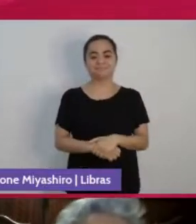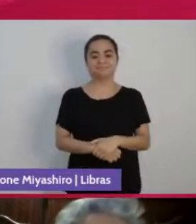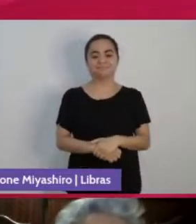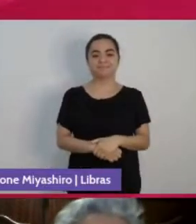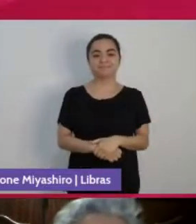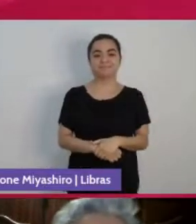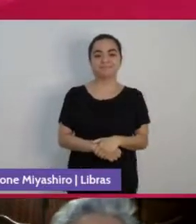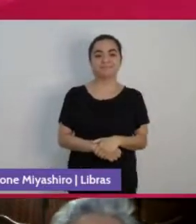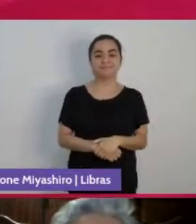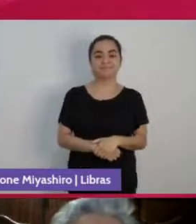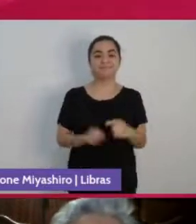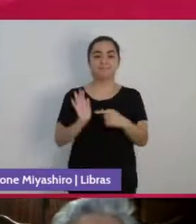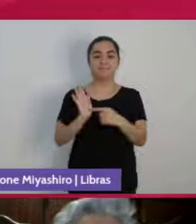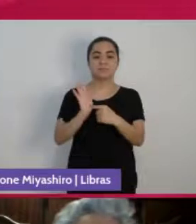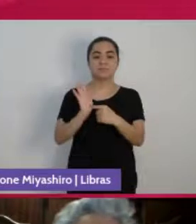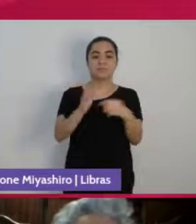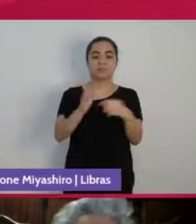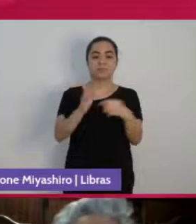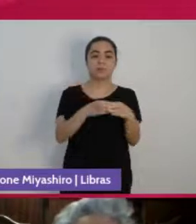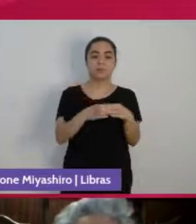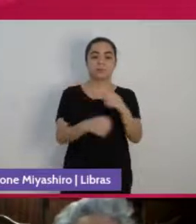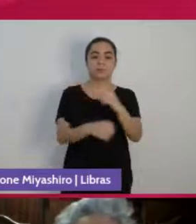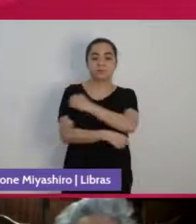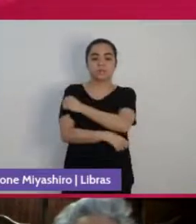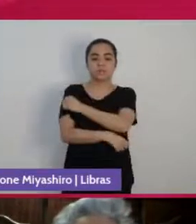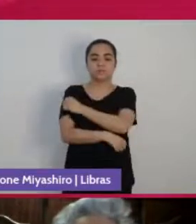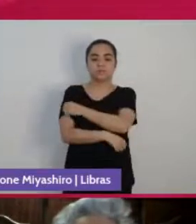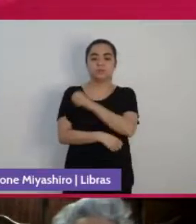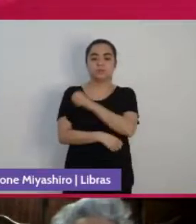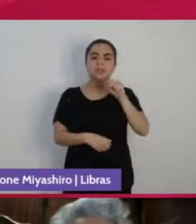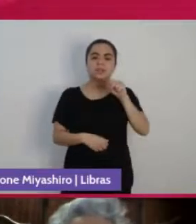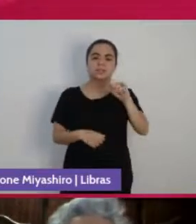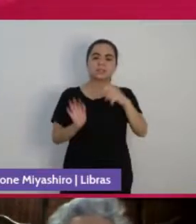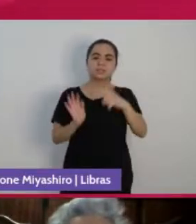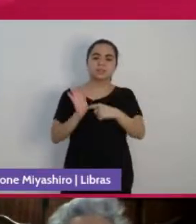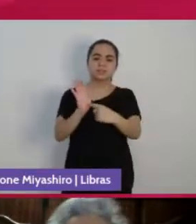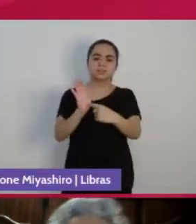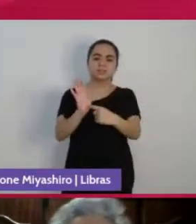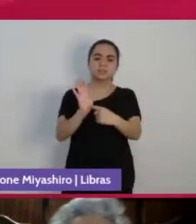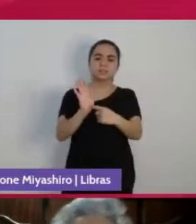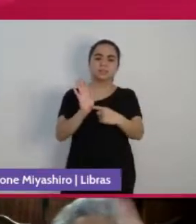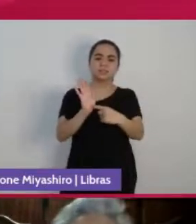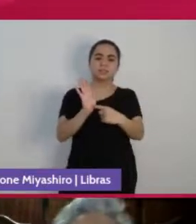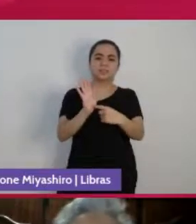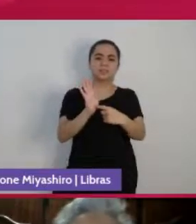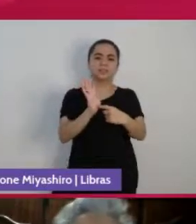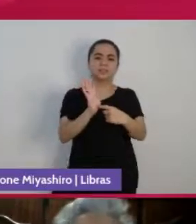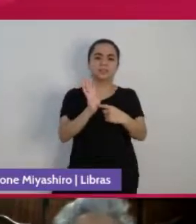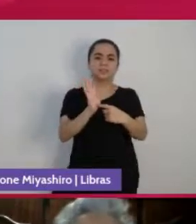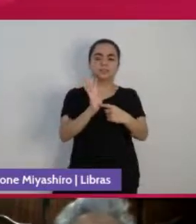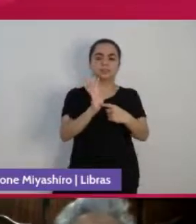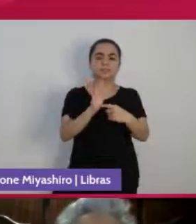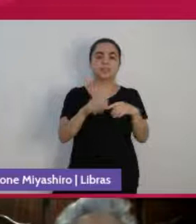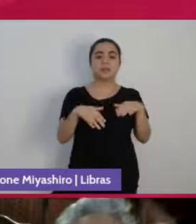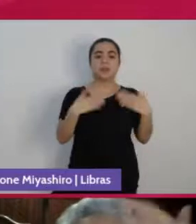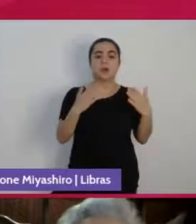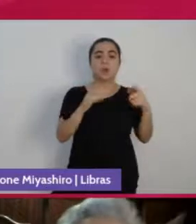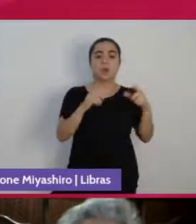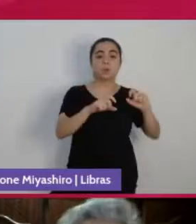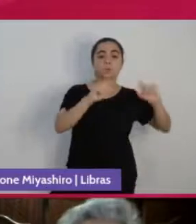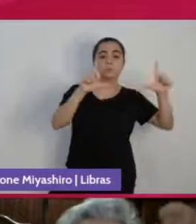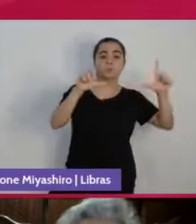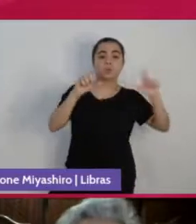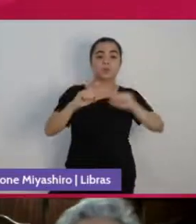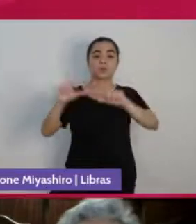Apareceu no grupo das alunas, se aparecer uma imagem na crânio caudal, na médio lateral e não aparecer na crânio, o que eu